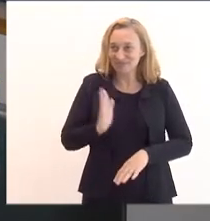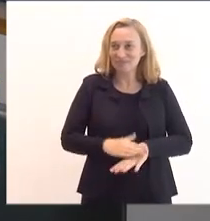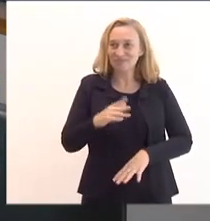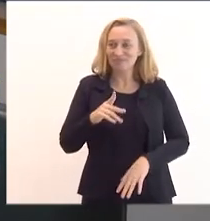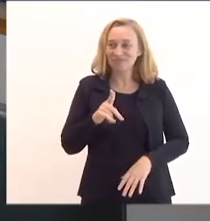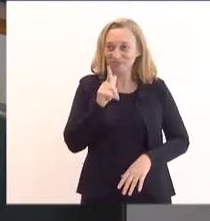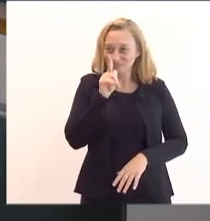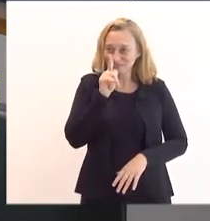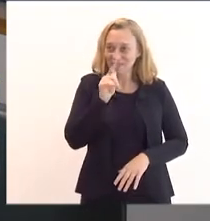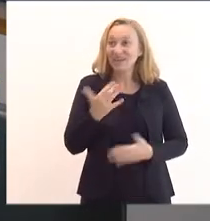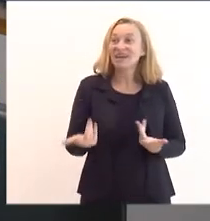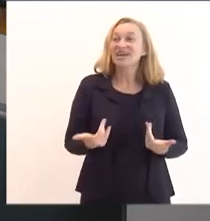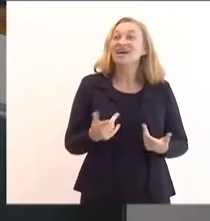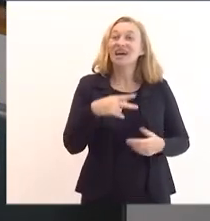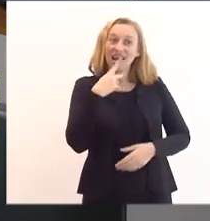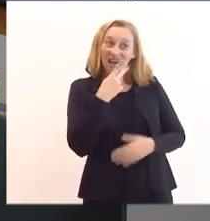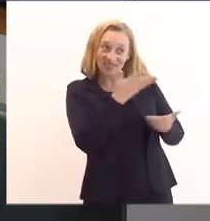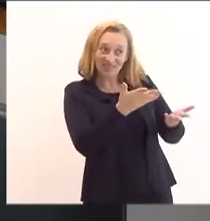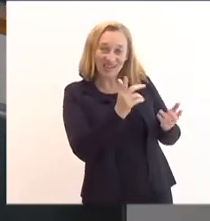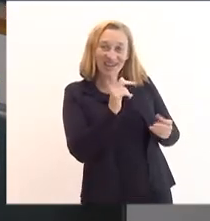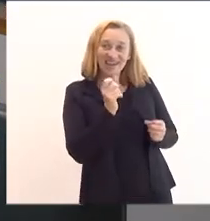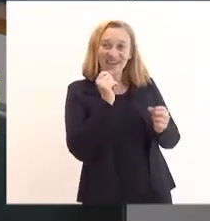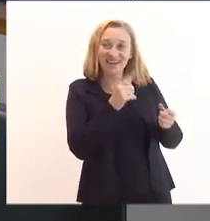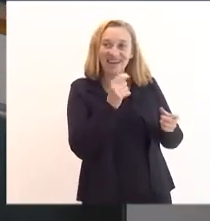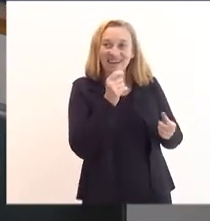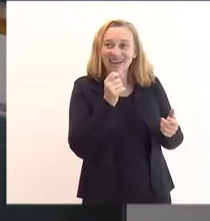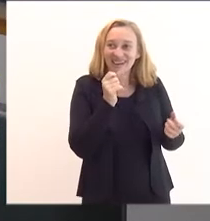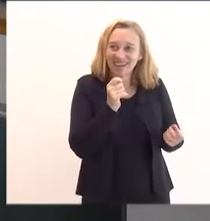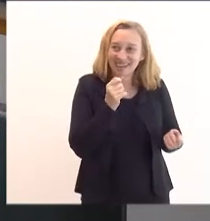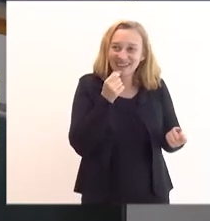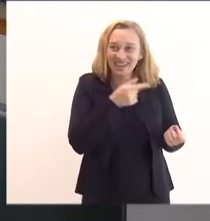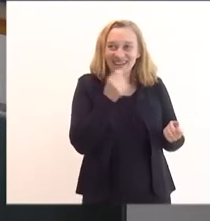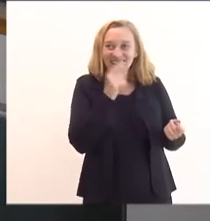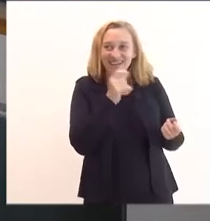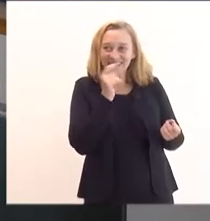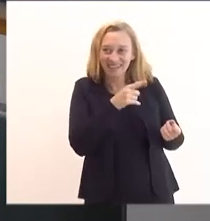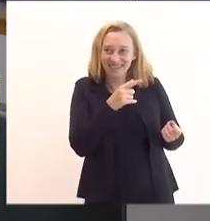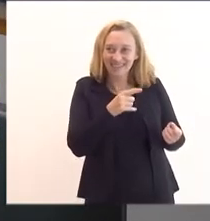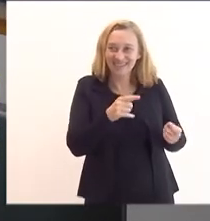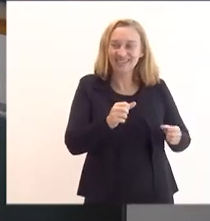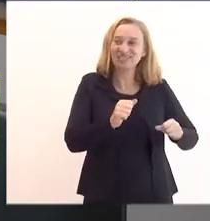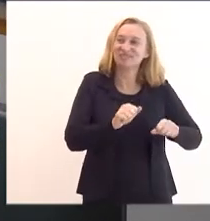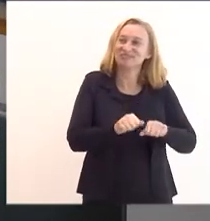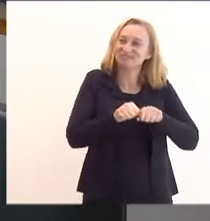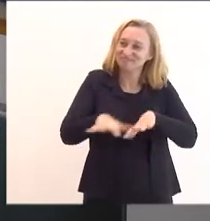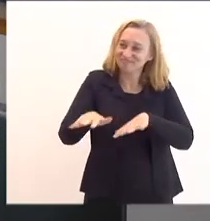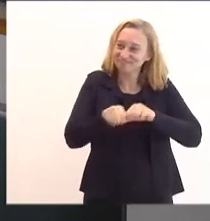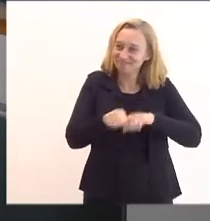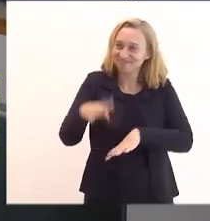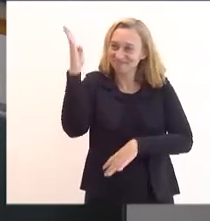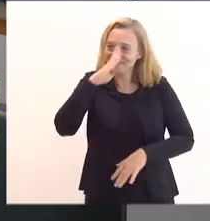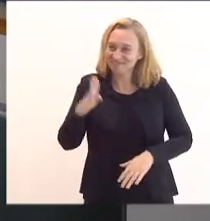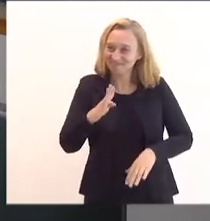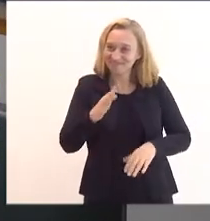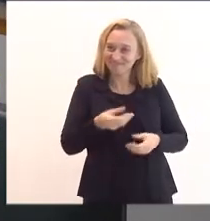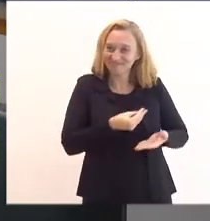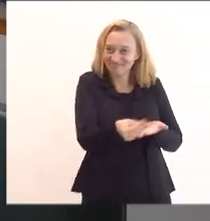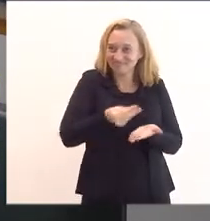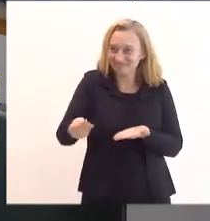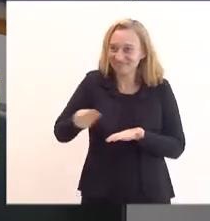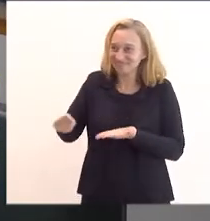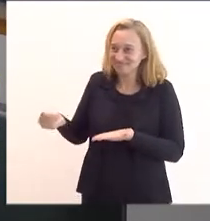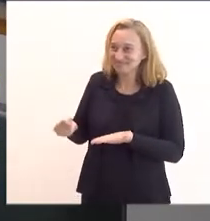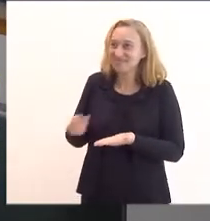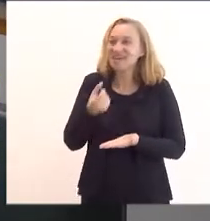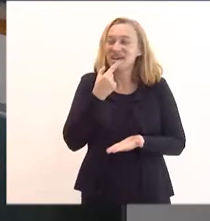mas reclamou que o Exército Brasileiro estava distribuindo Viagra. É o contrassenso. Não, pode usar, mas pago com remédio de cada um. Né? As Forças